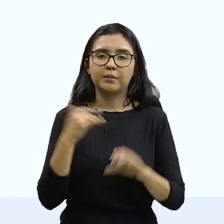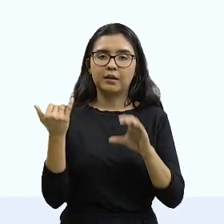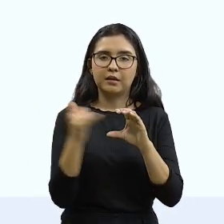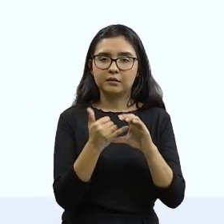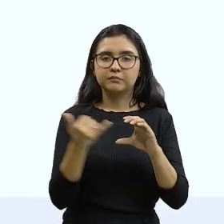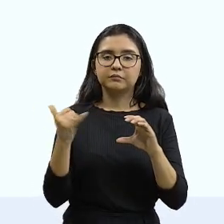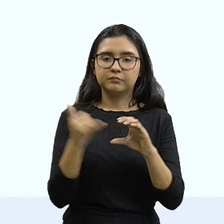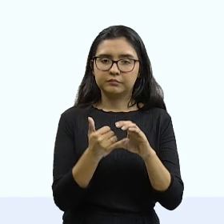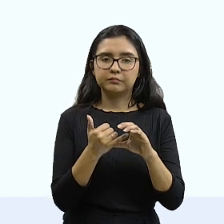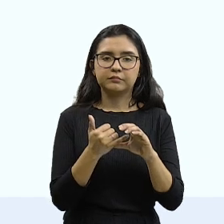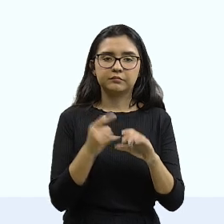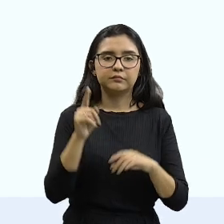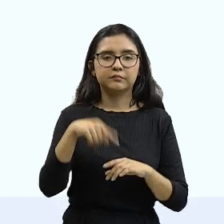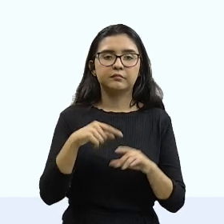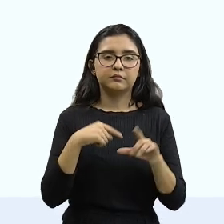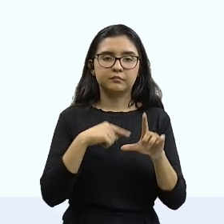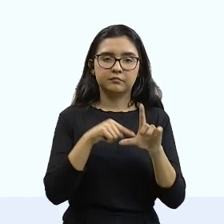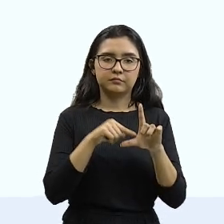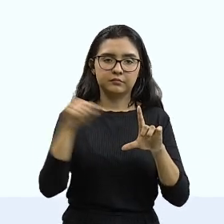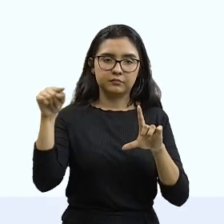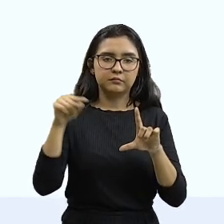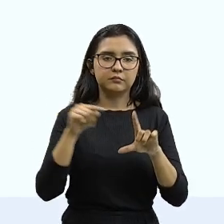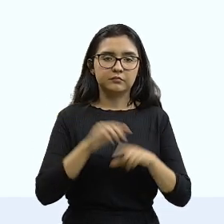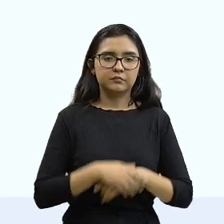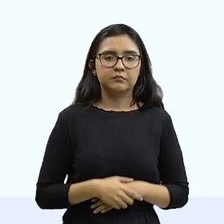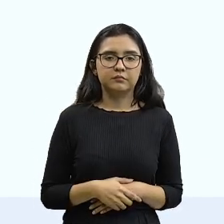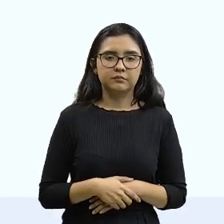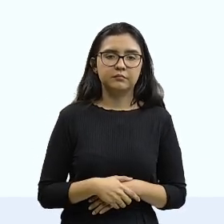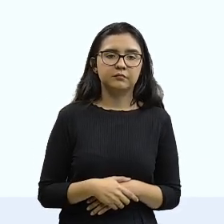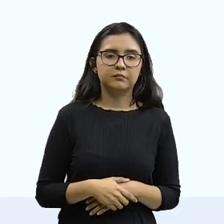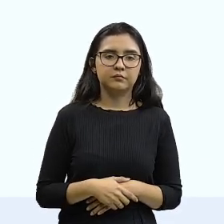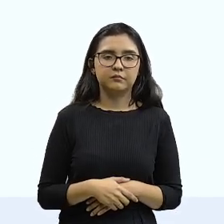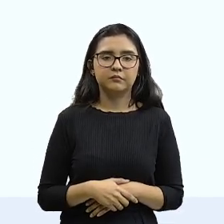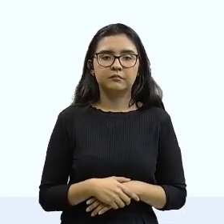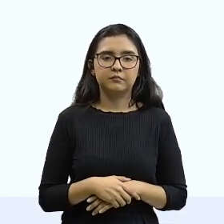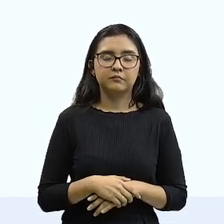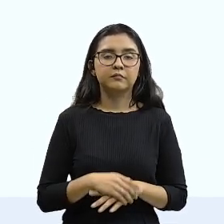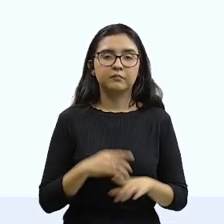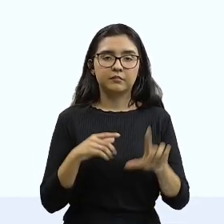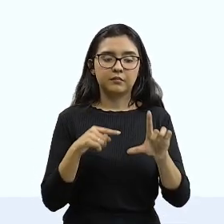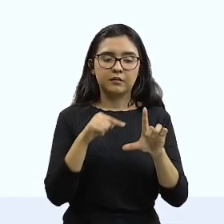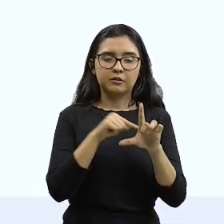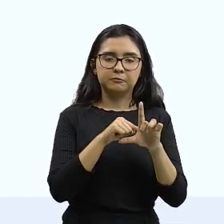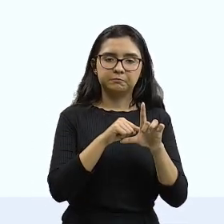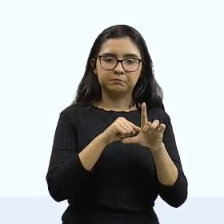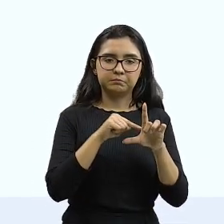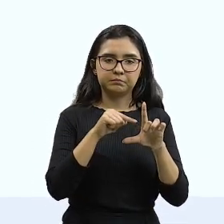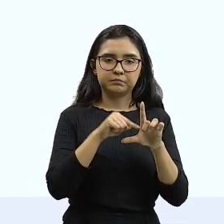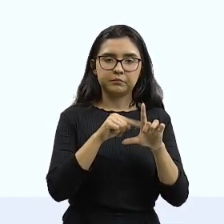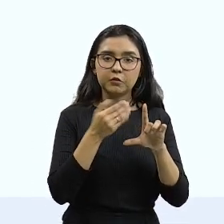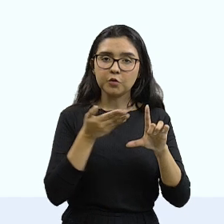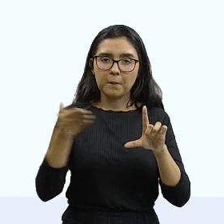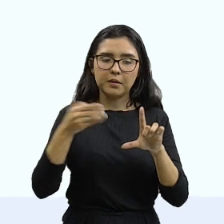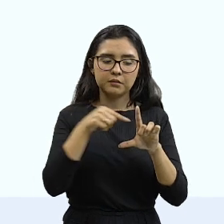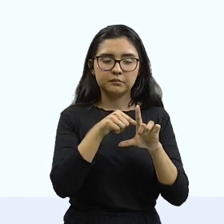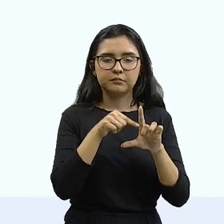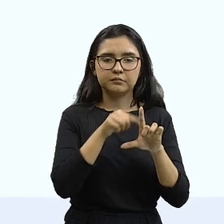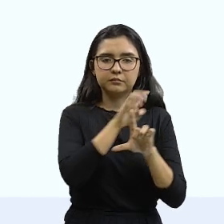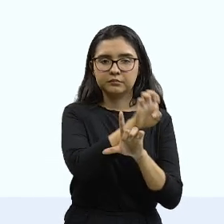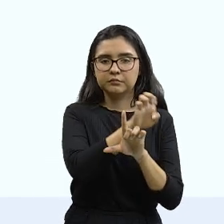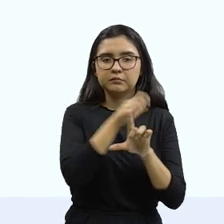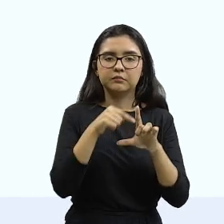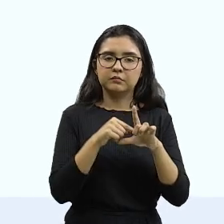a reta é crescente. Se liga, ela é saindo, aqui é